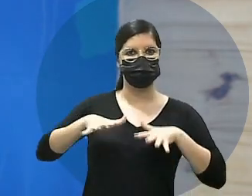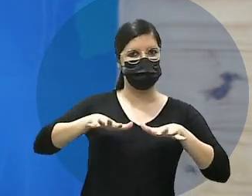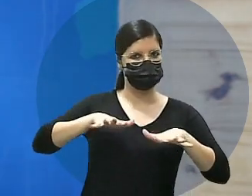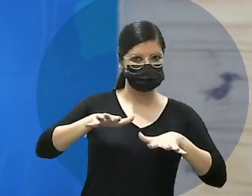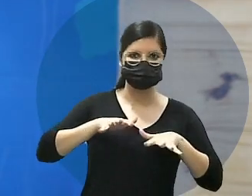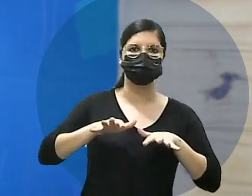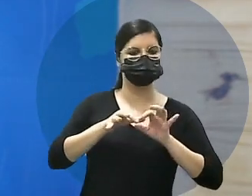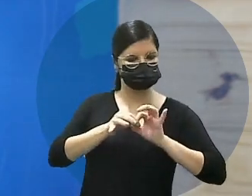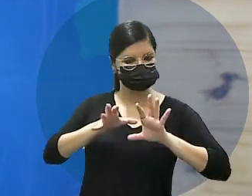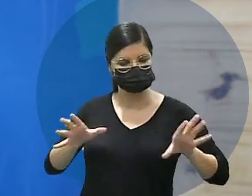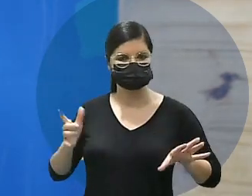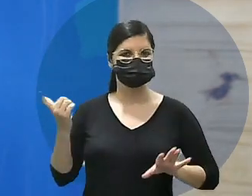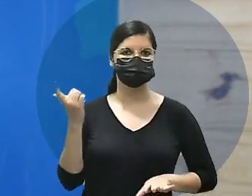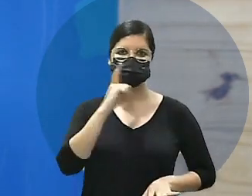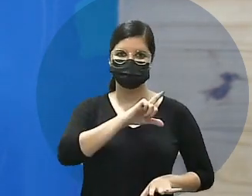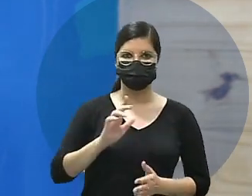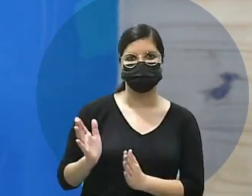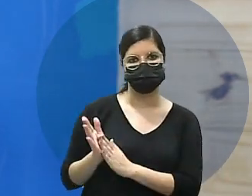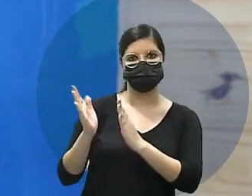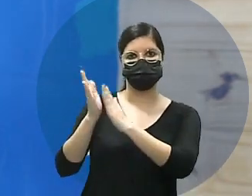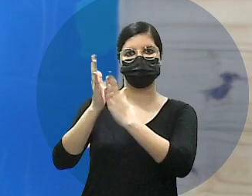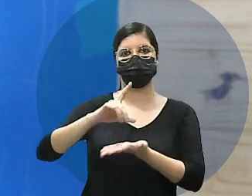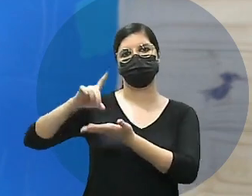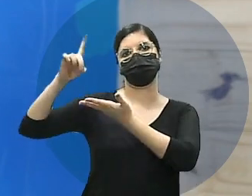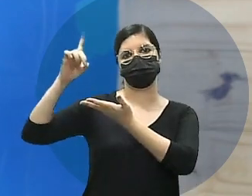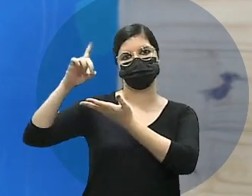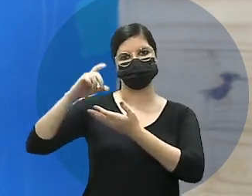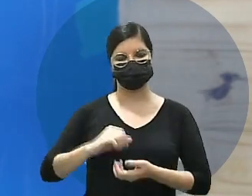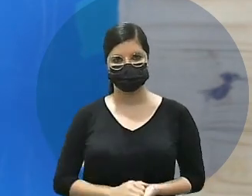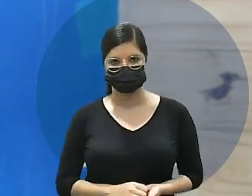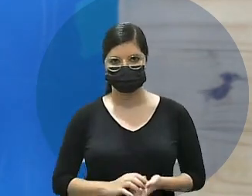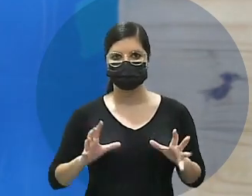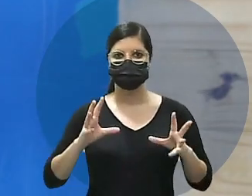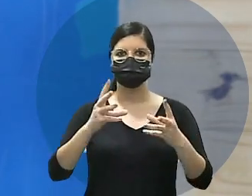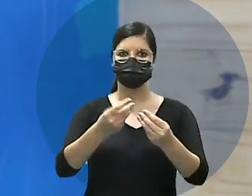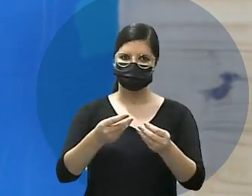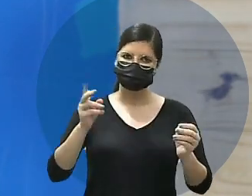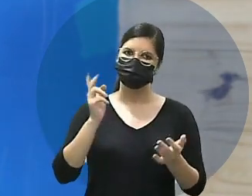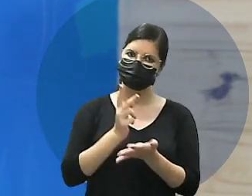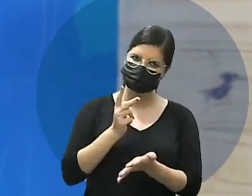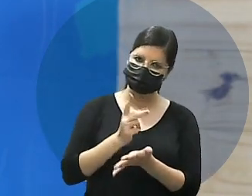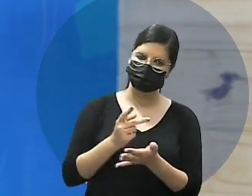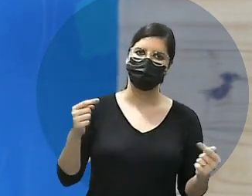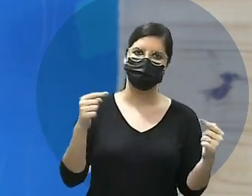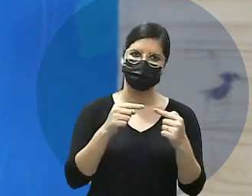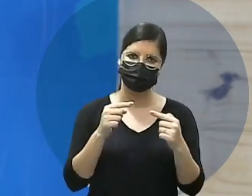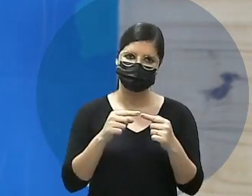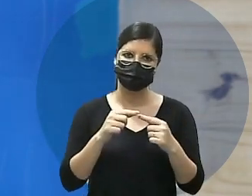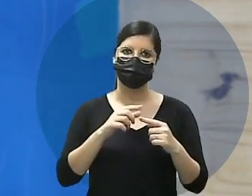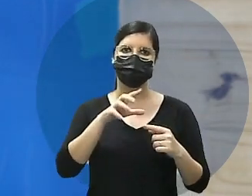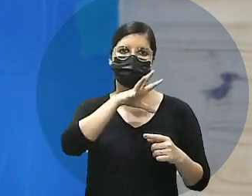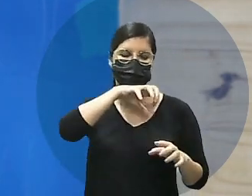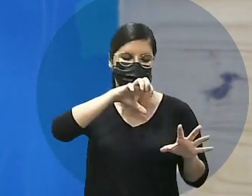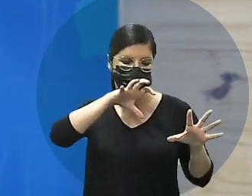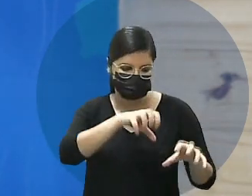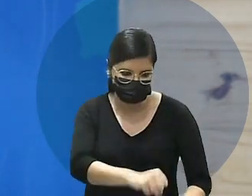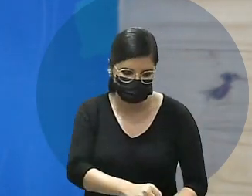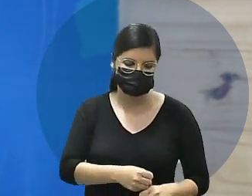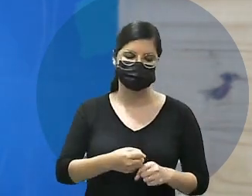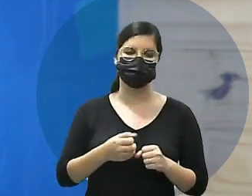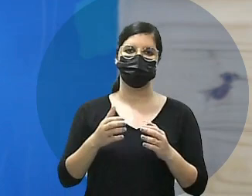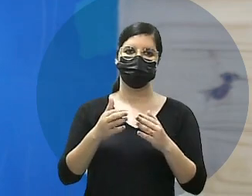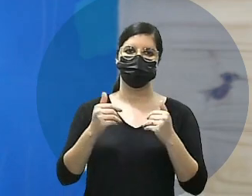seu próprio ritmo para fazer algum tipo de adoração ao senhor Deus naquela época tá tudo sempre relacionada à caça colheita tá bom a